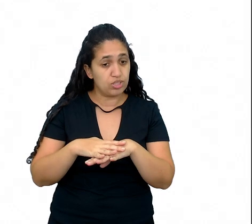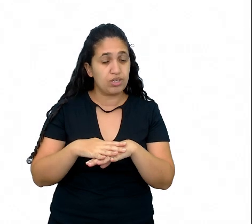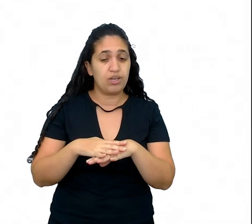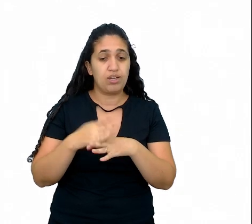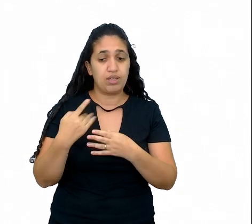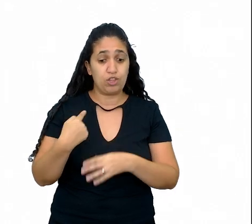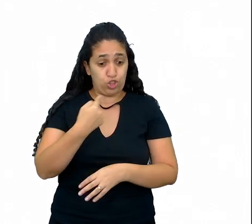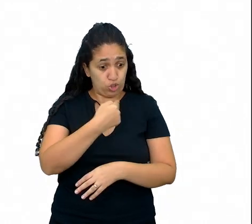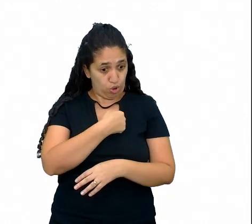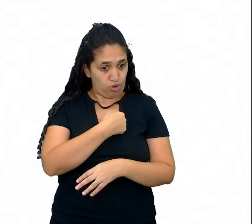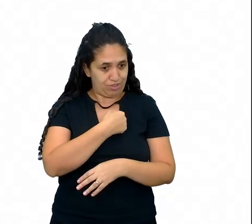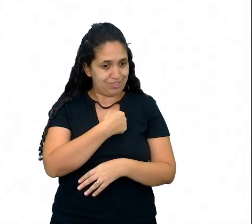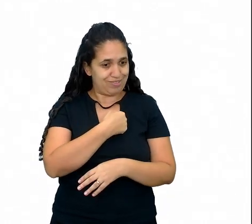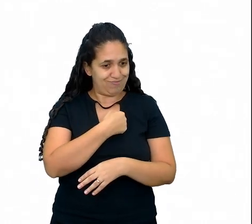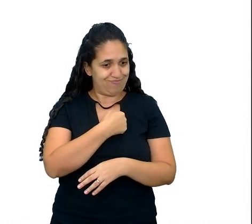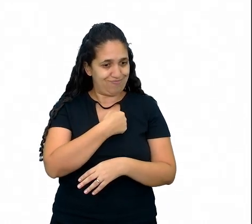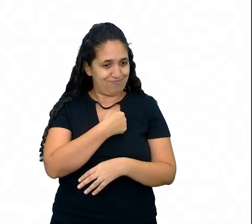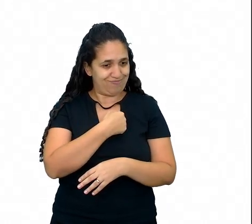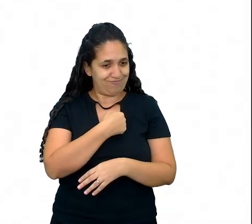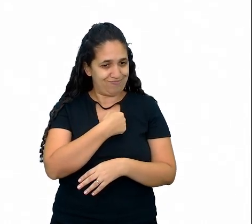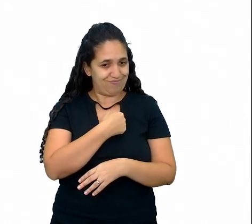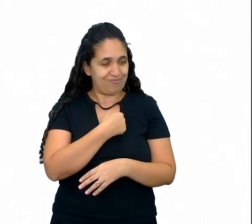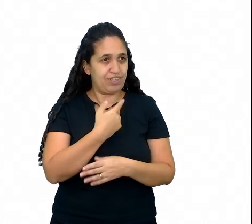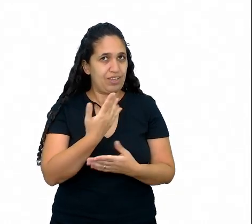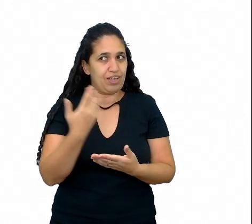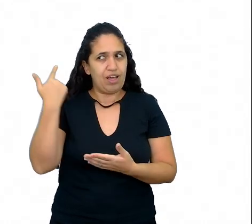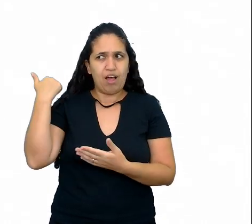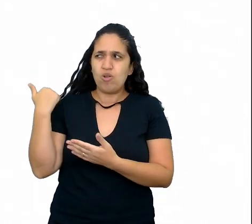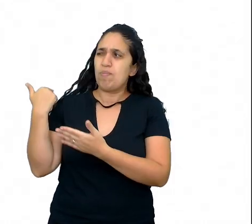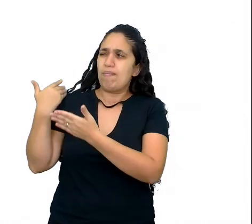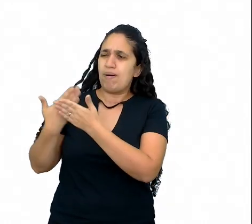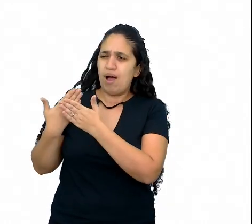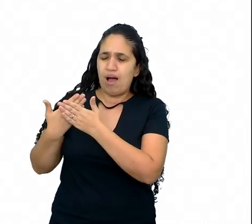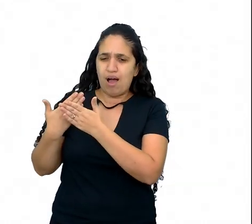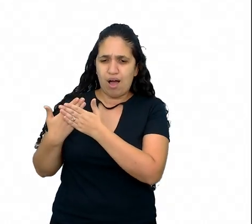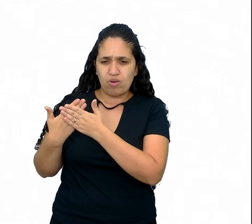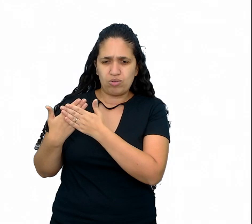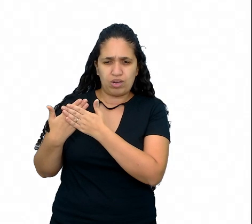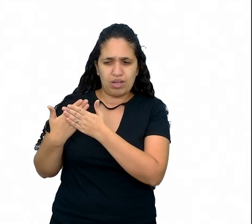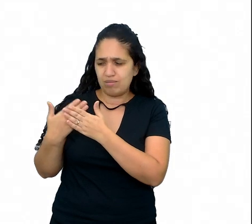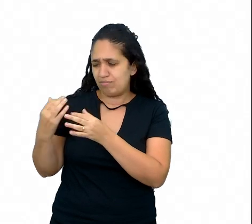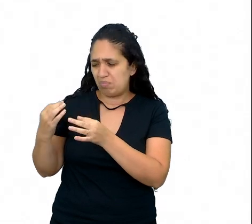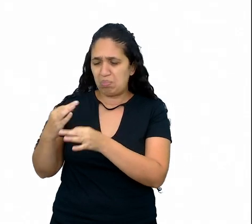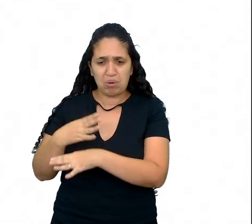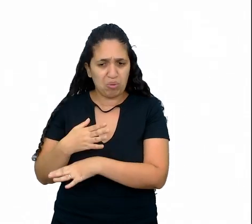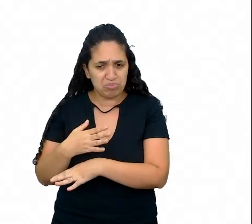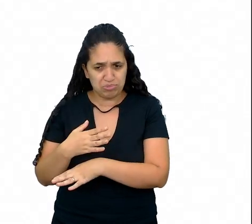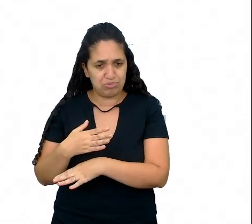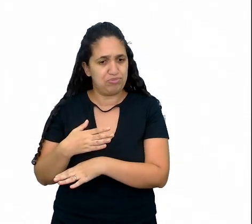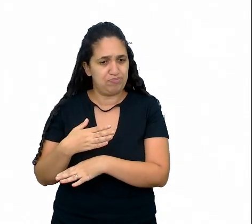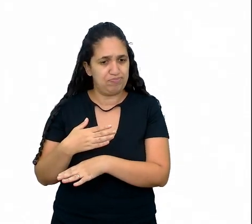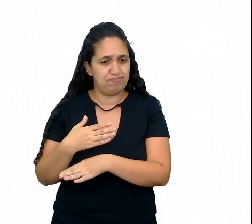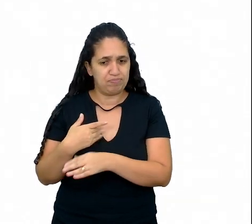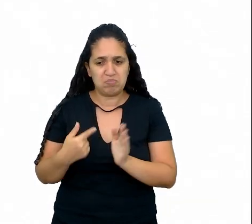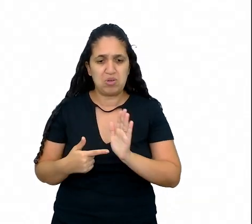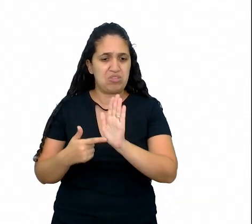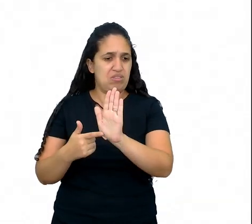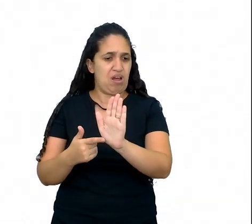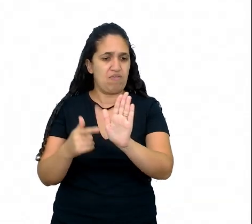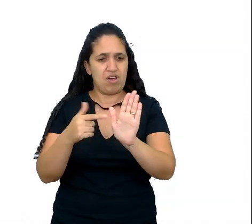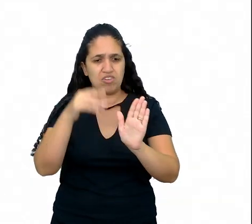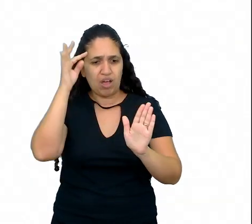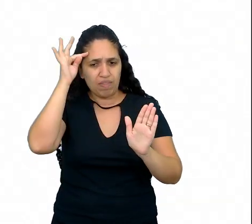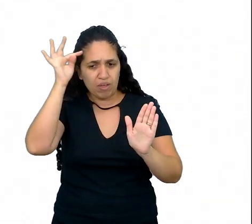nós fomos submetidos, era uma aula assim que era algo tudo muito pronto, né? Todas as teorias já